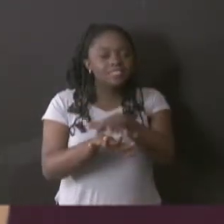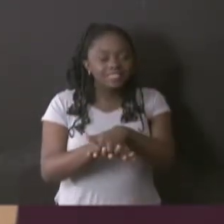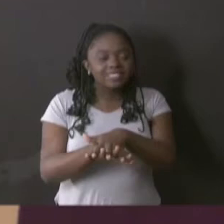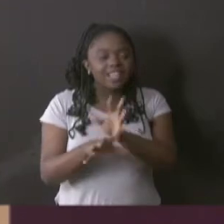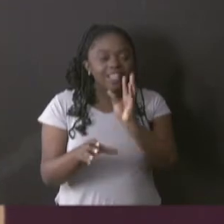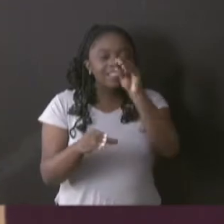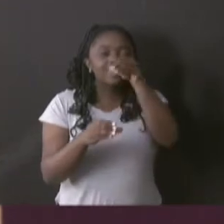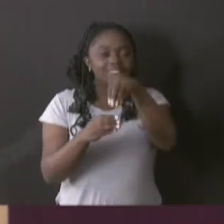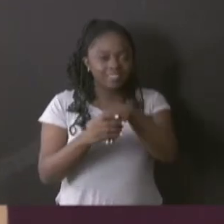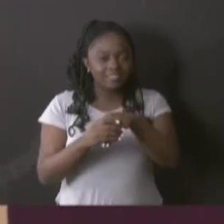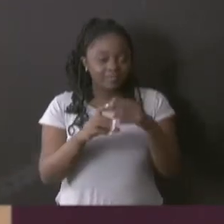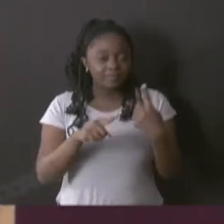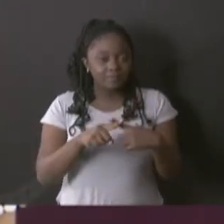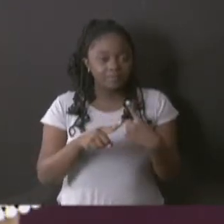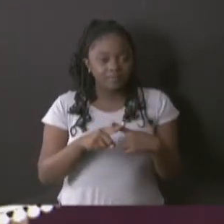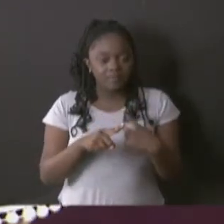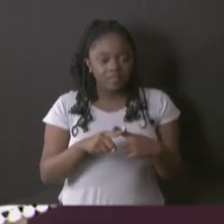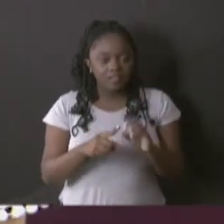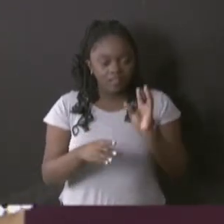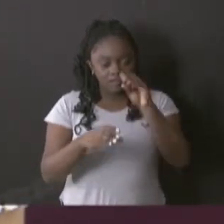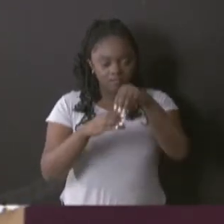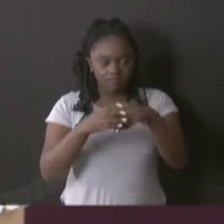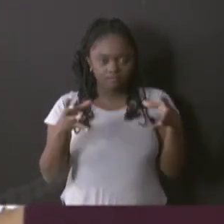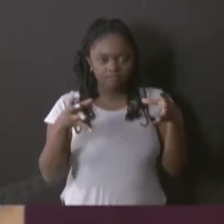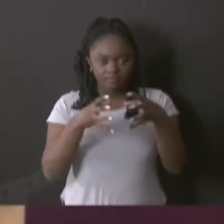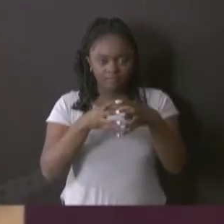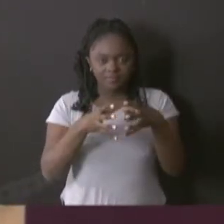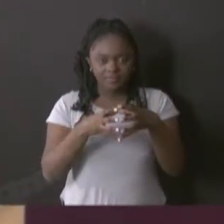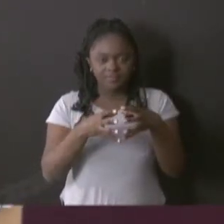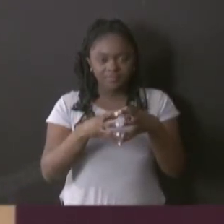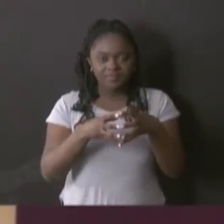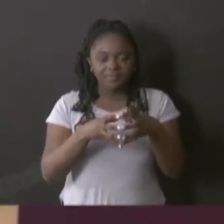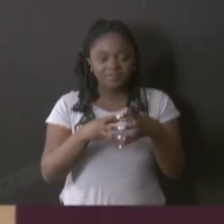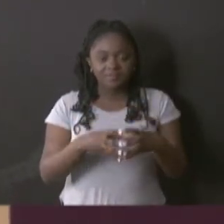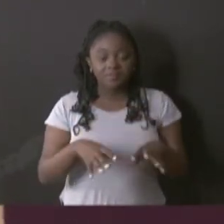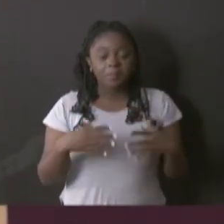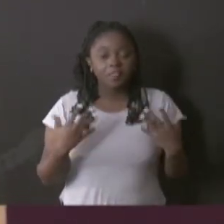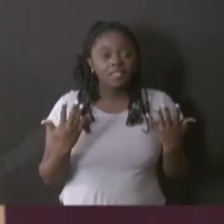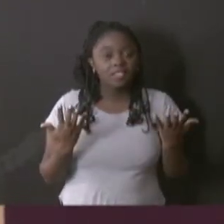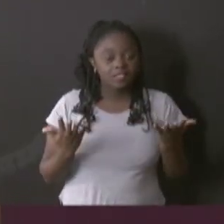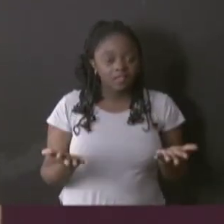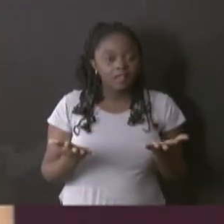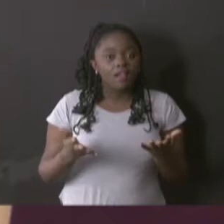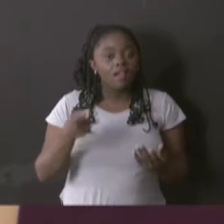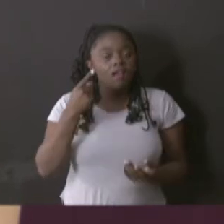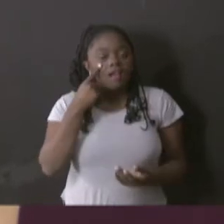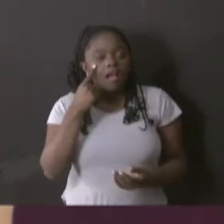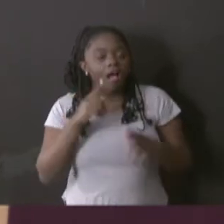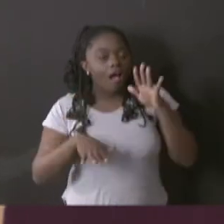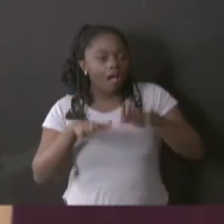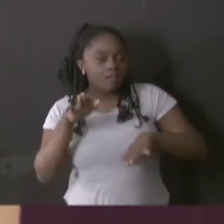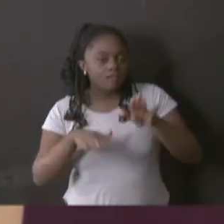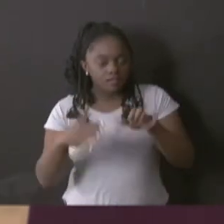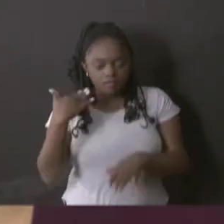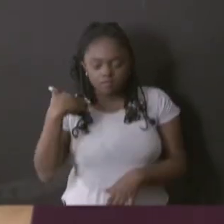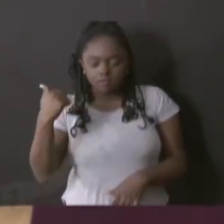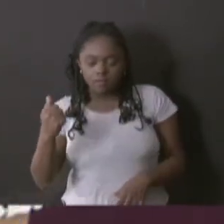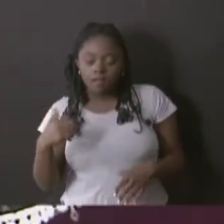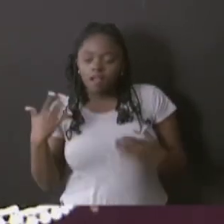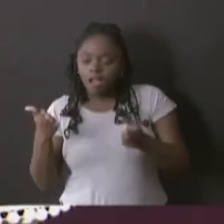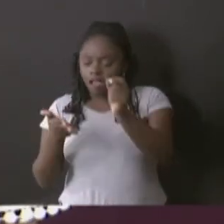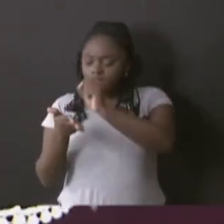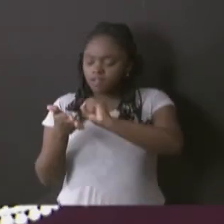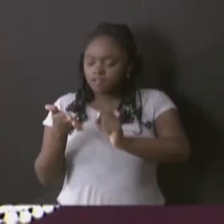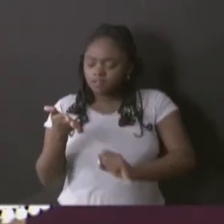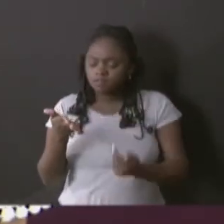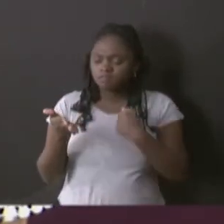porque ele era daquela turma, né? Então ela considerava, às vezes ela me chamava, olha, ele escreveu isso e